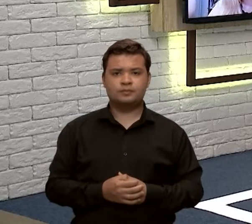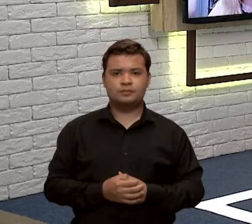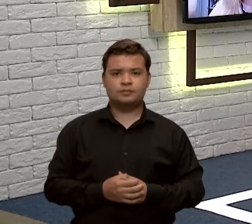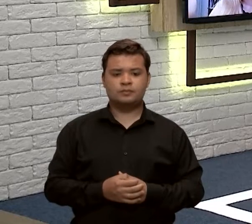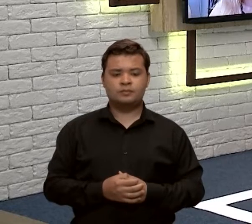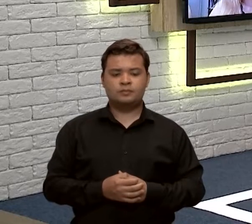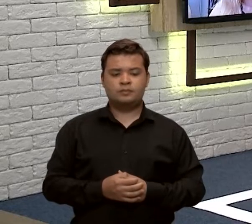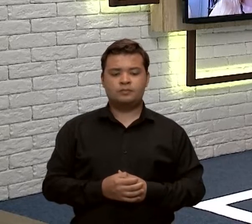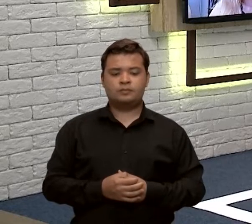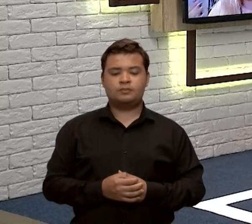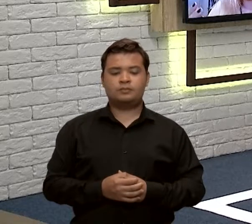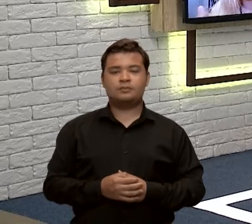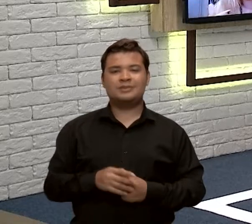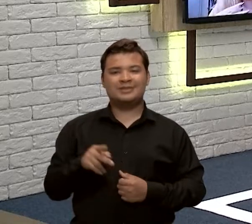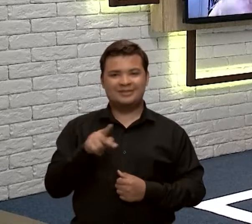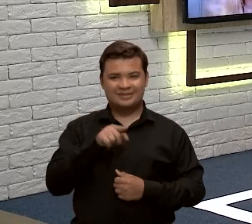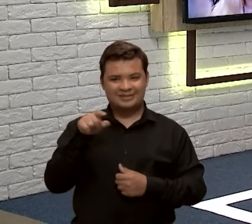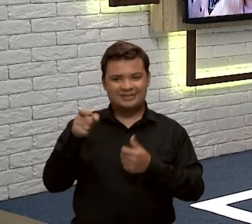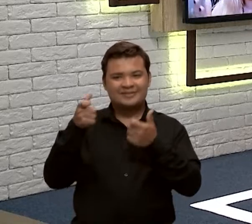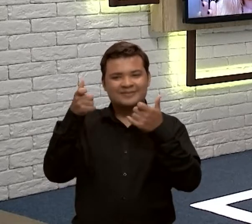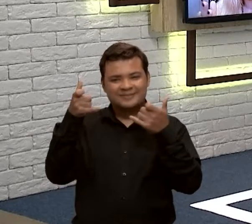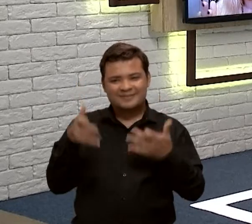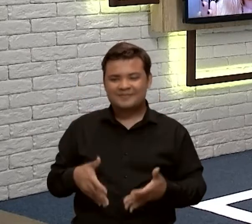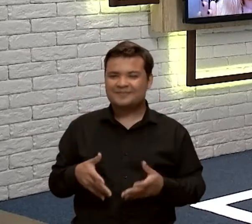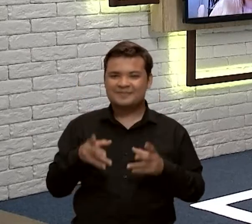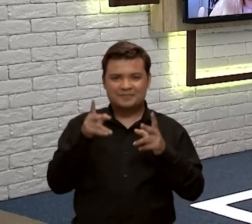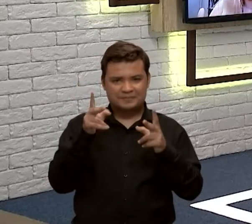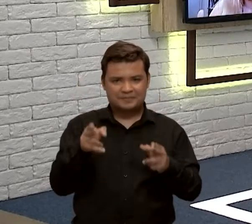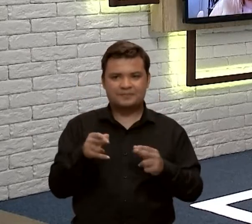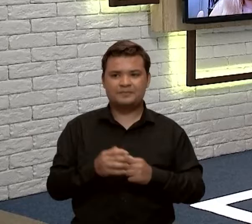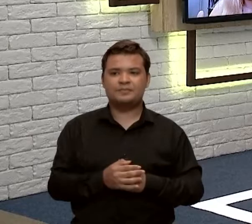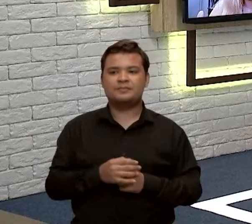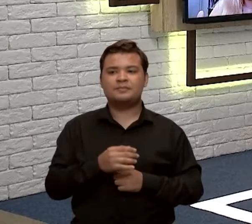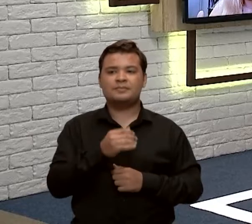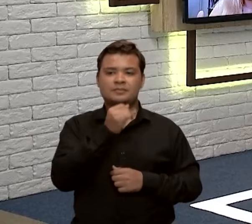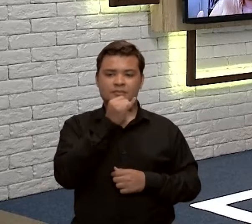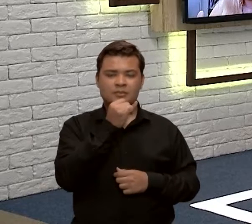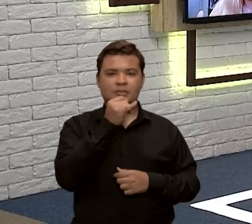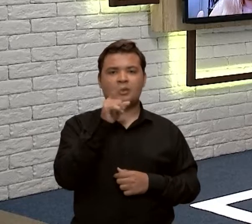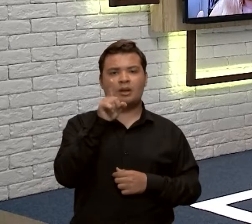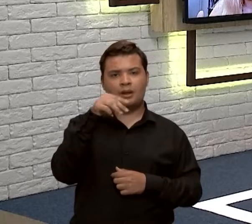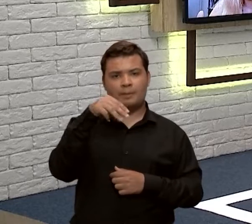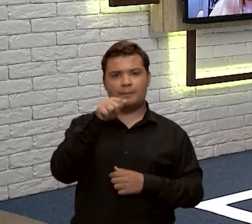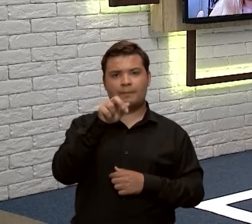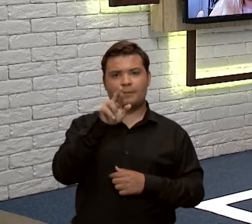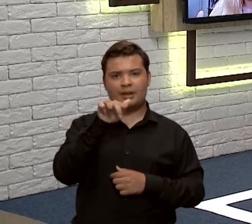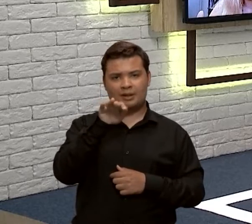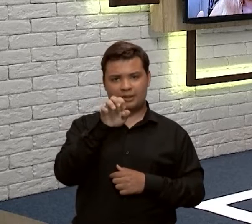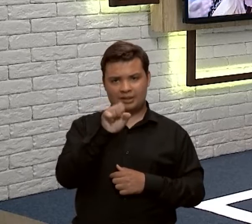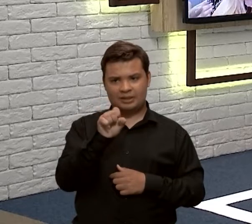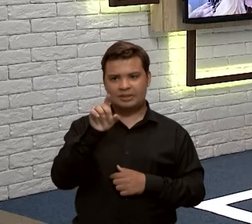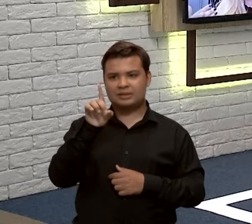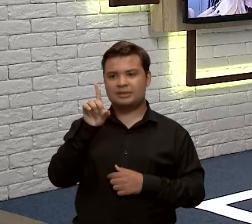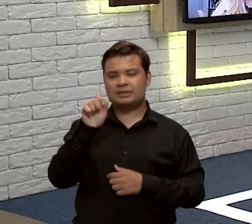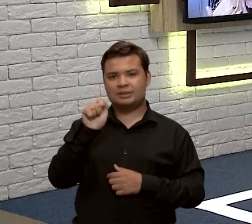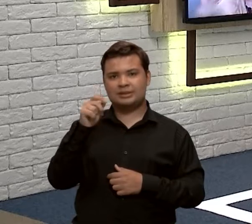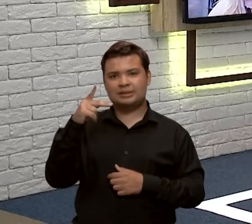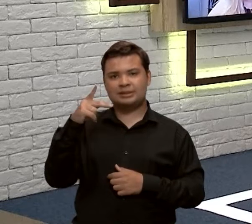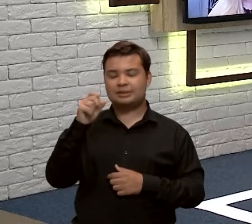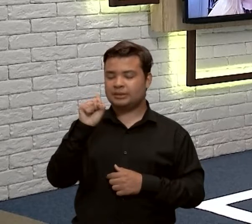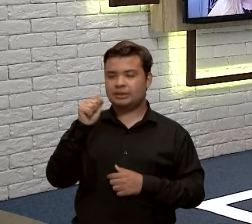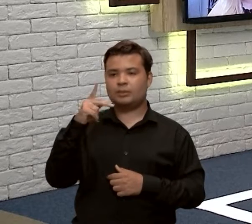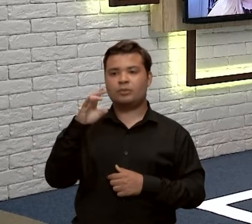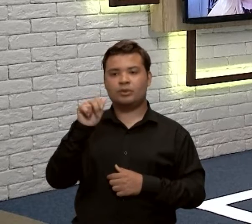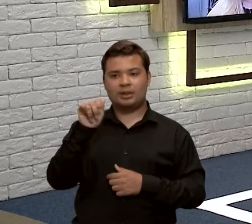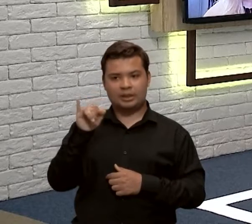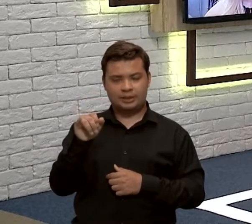Então, o professor Jardim acabou de falar, por exemplo, ele me falando da Marquesa de Sapucaí. Os reinóis, quando